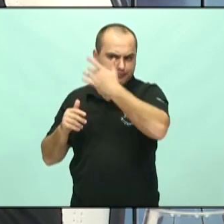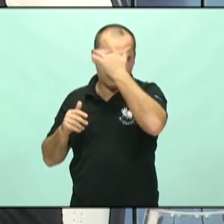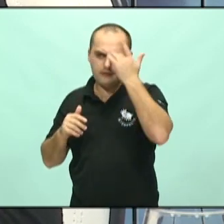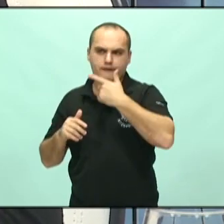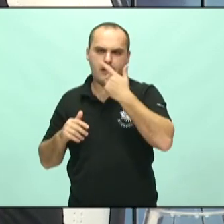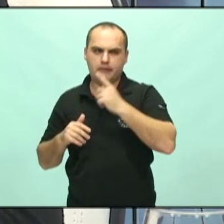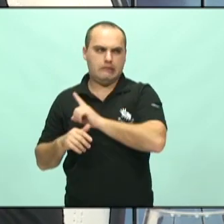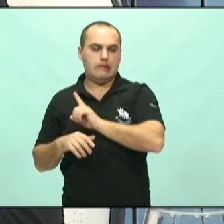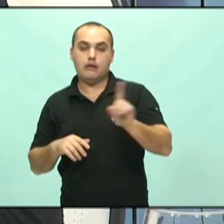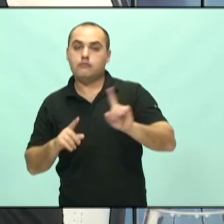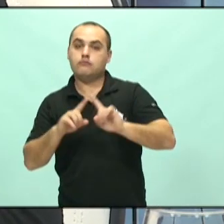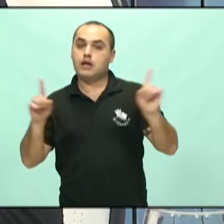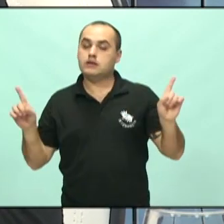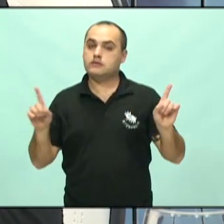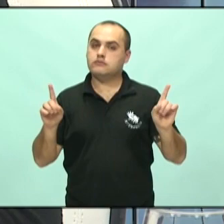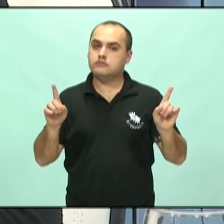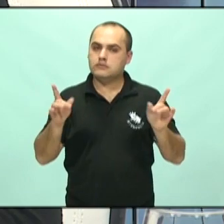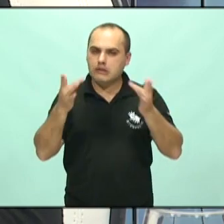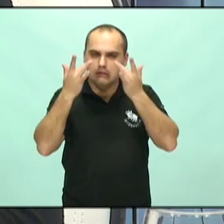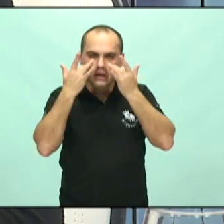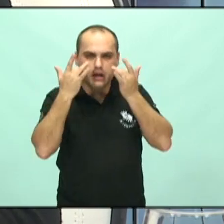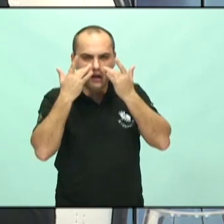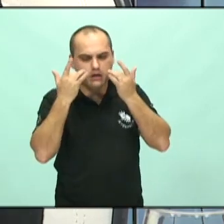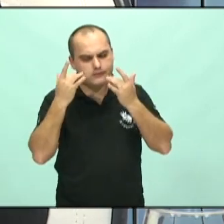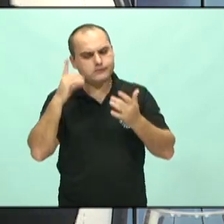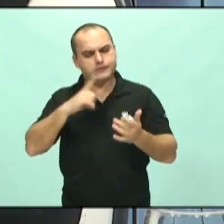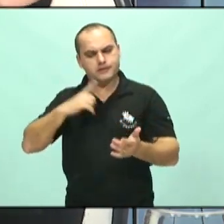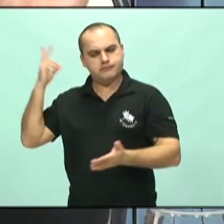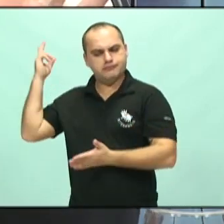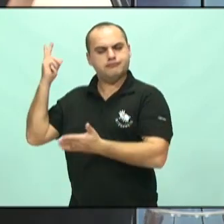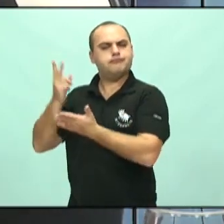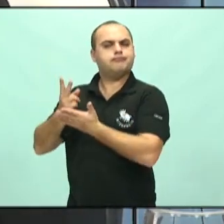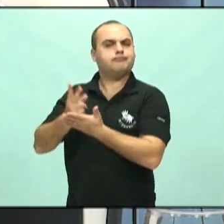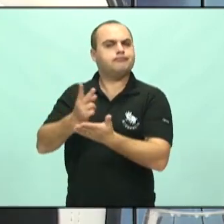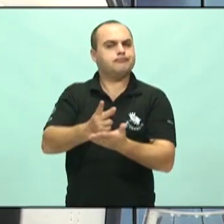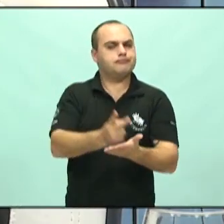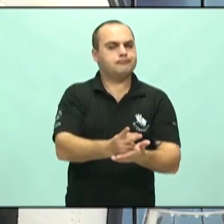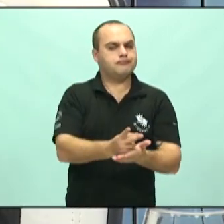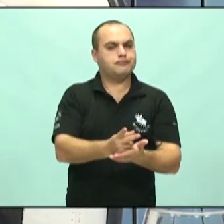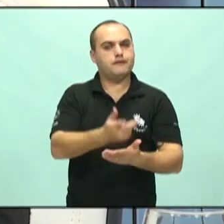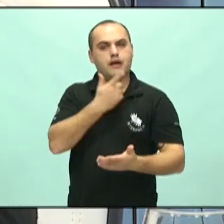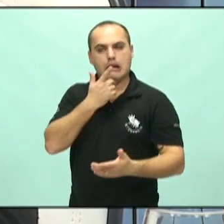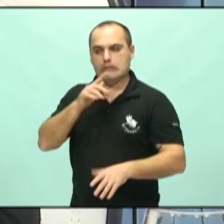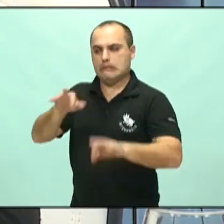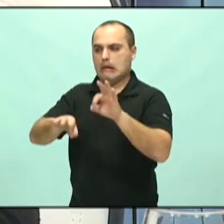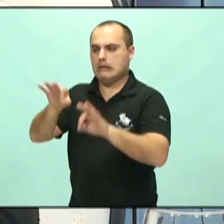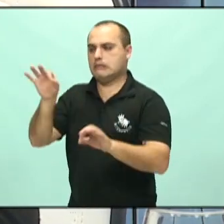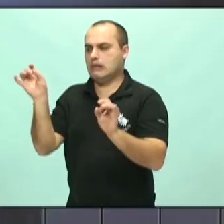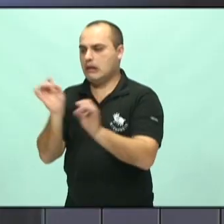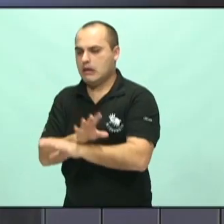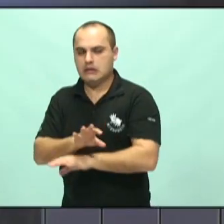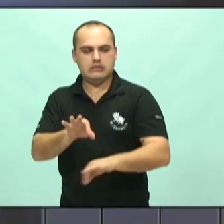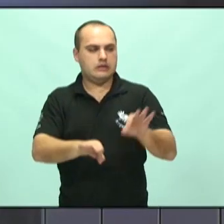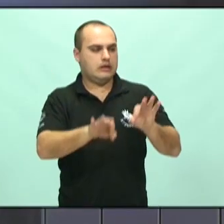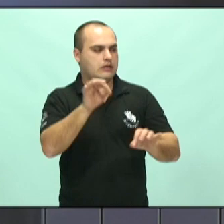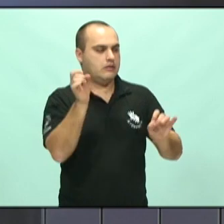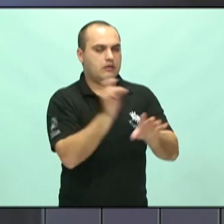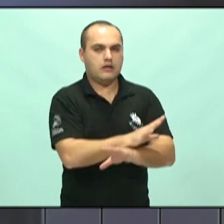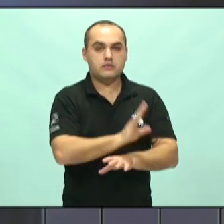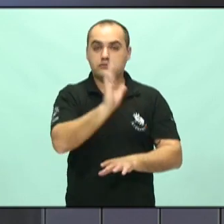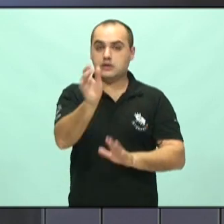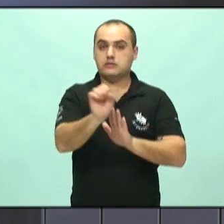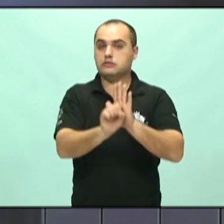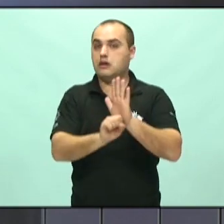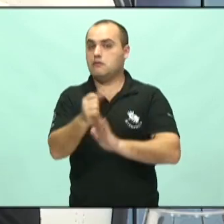acho que o teatro ele tem sempre uma longa existência, porque desde sempre disseram que o teatro ia acabar, e a gente está no século XXI, em